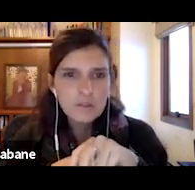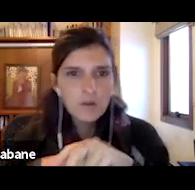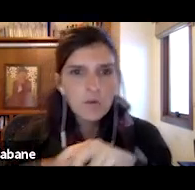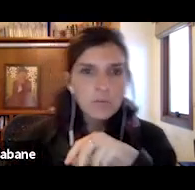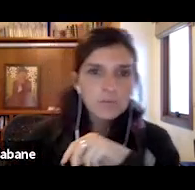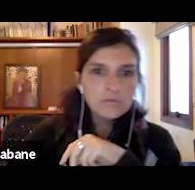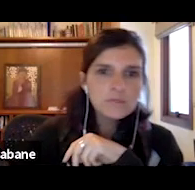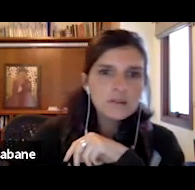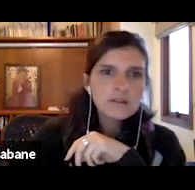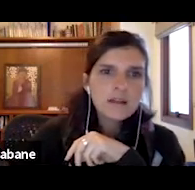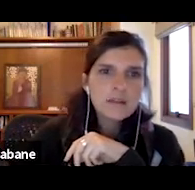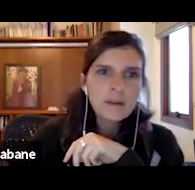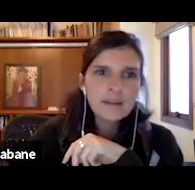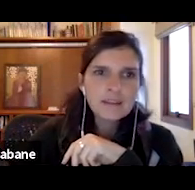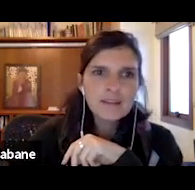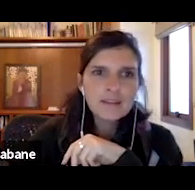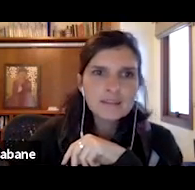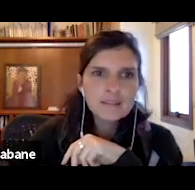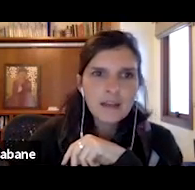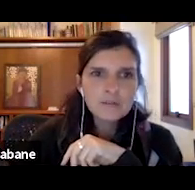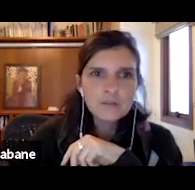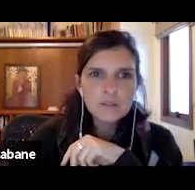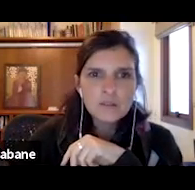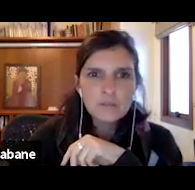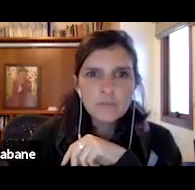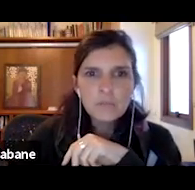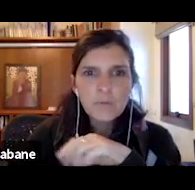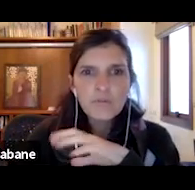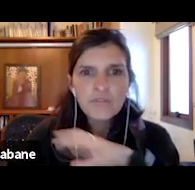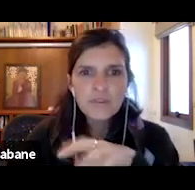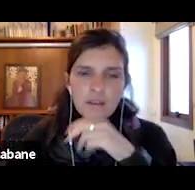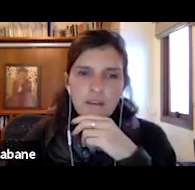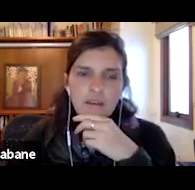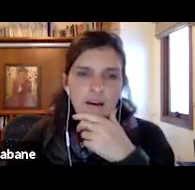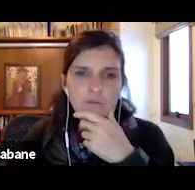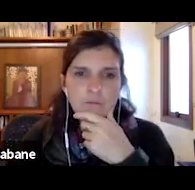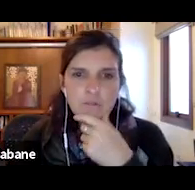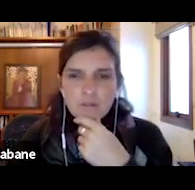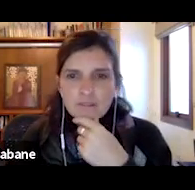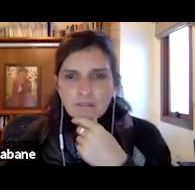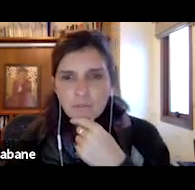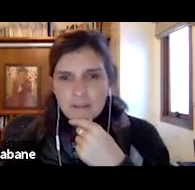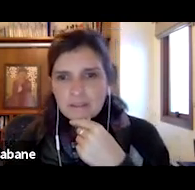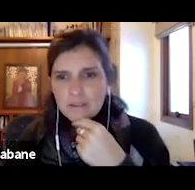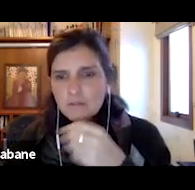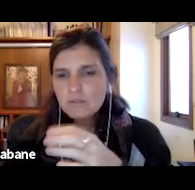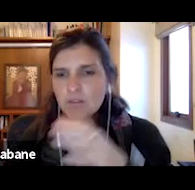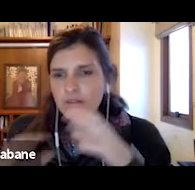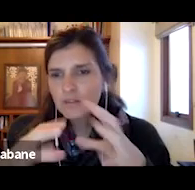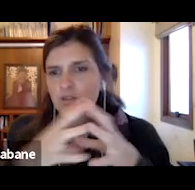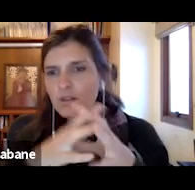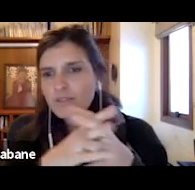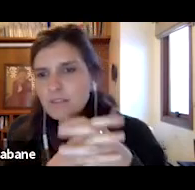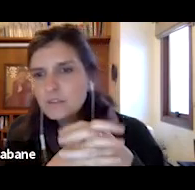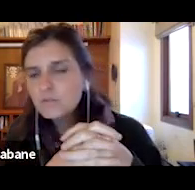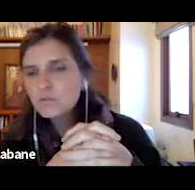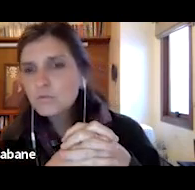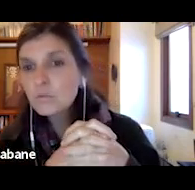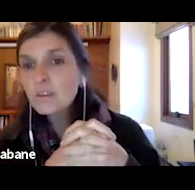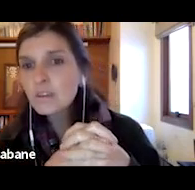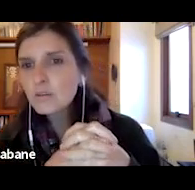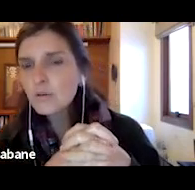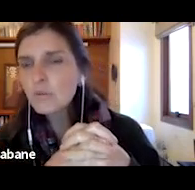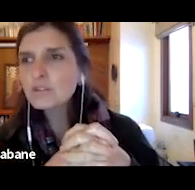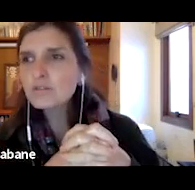uma agenda comum, né, para quem está interessado em promover a cultura de doação no Brasil. Então, se a gente quer fazer isso